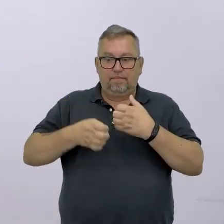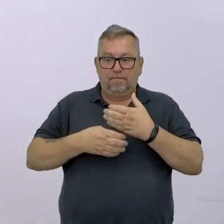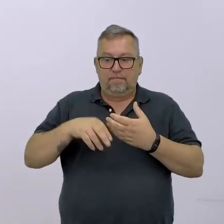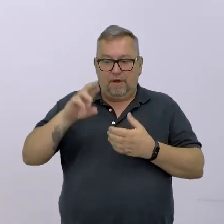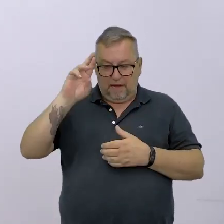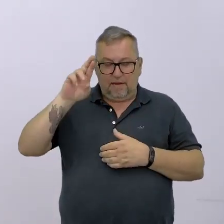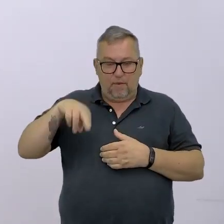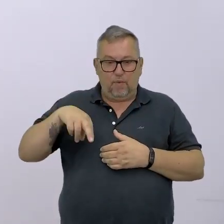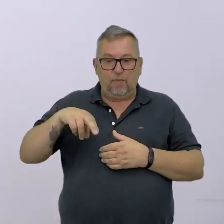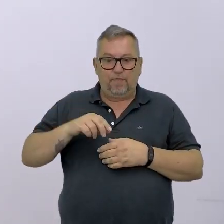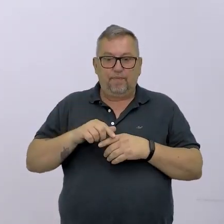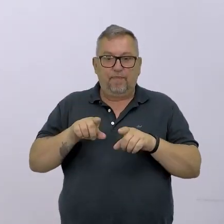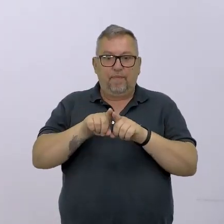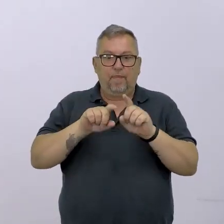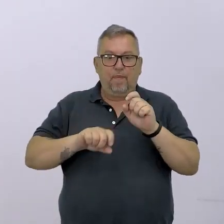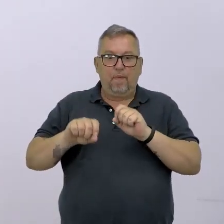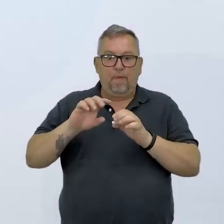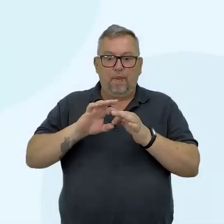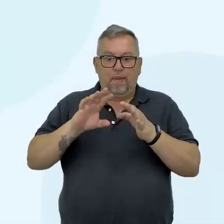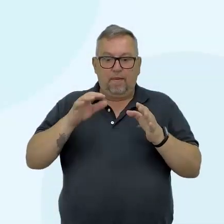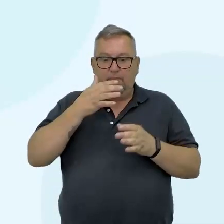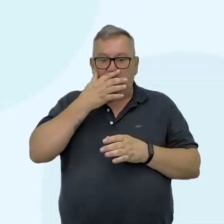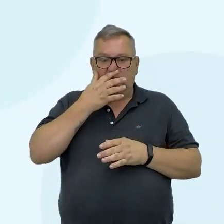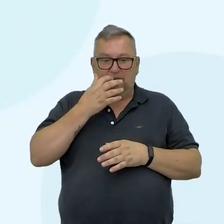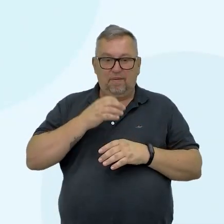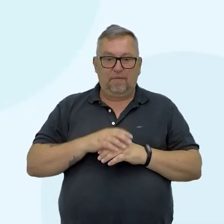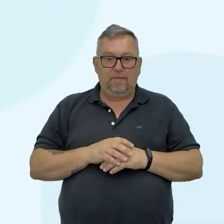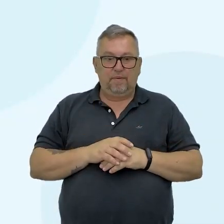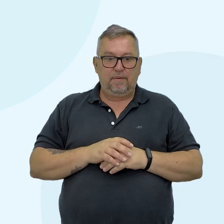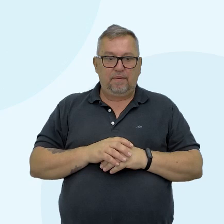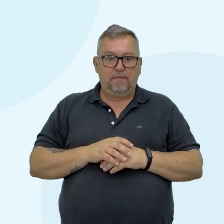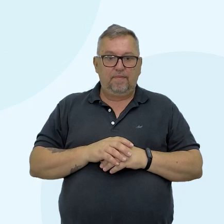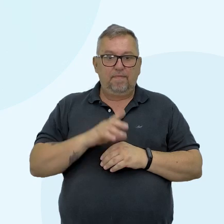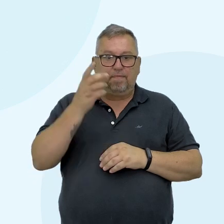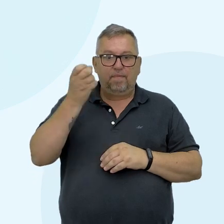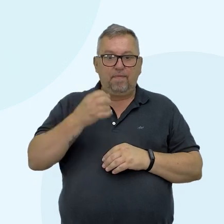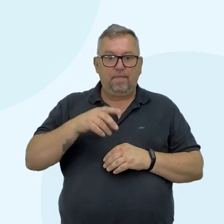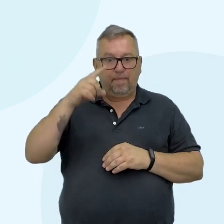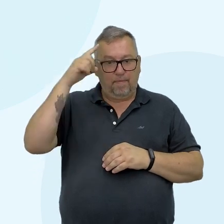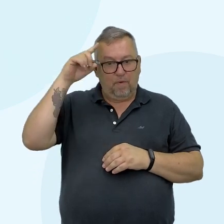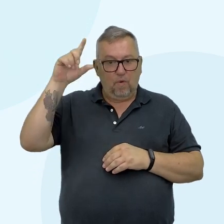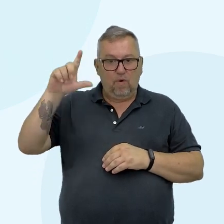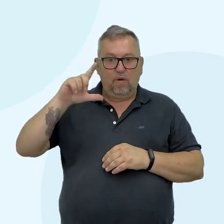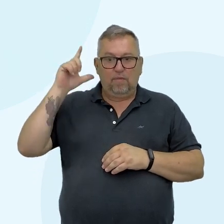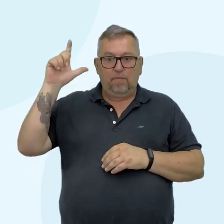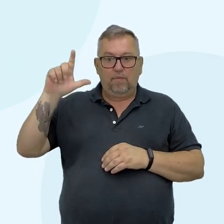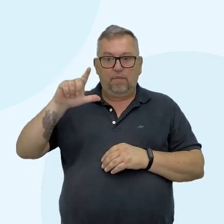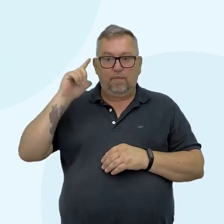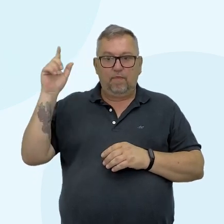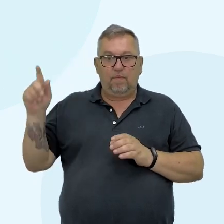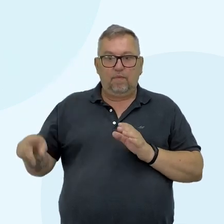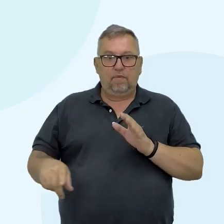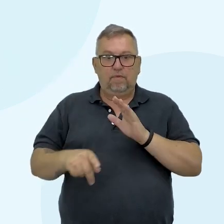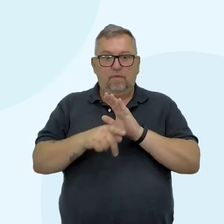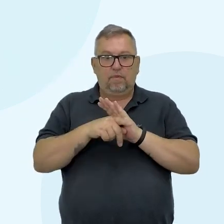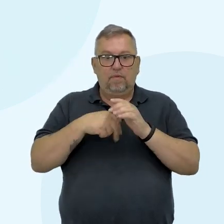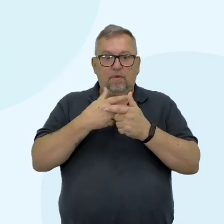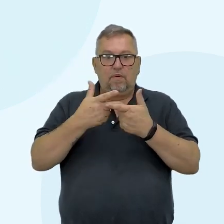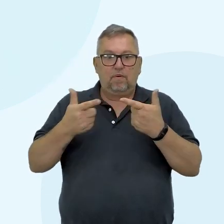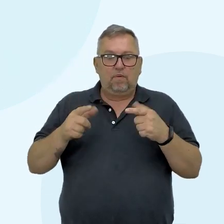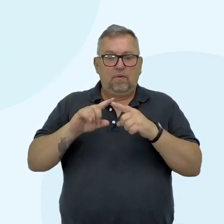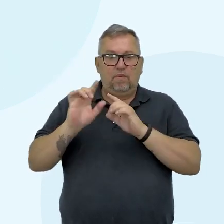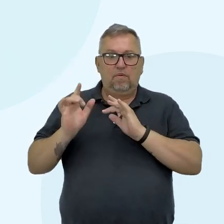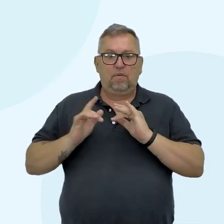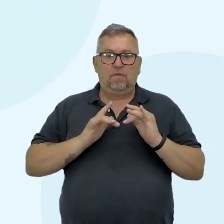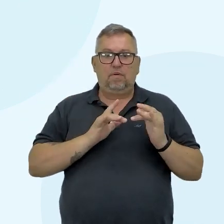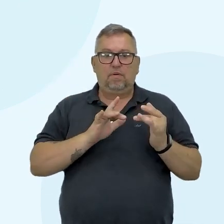está aqui disponível, eu vou ler para vocês, diz respeito à inteligência e à lógica das pessoas e das